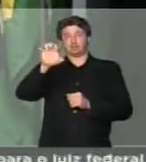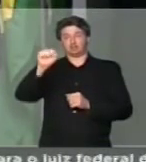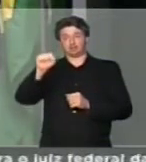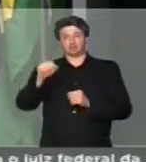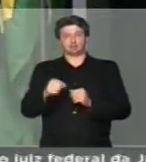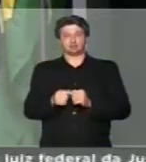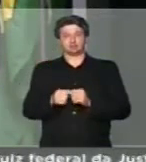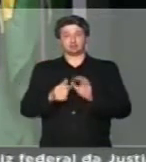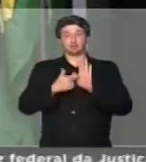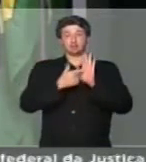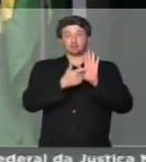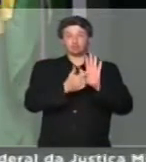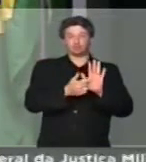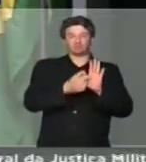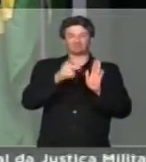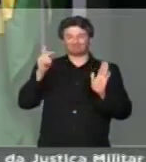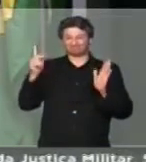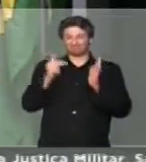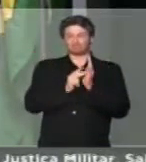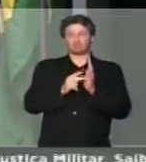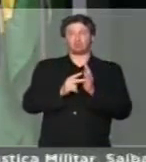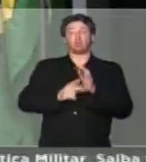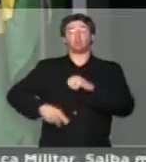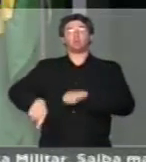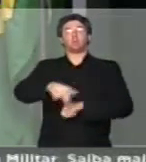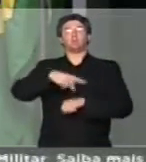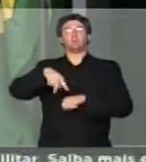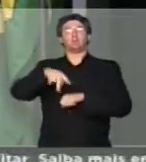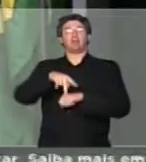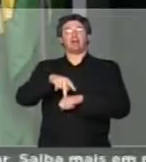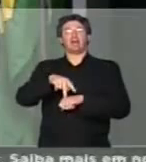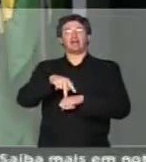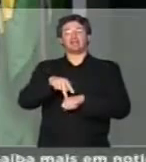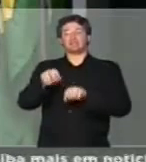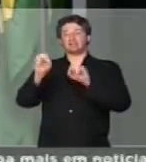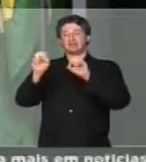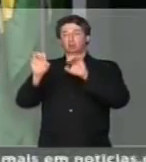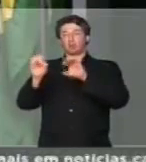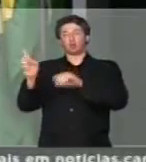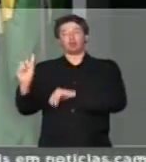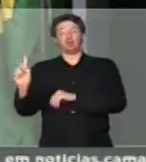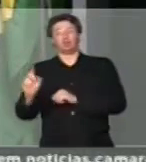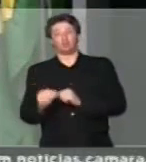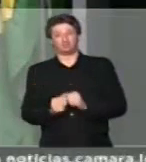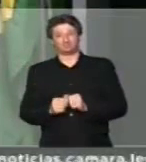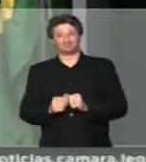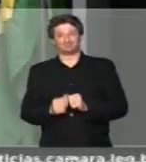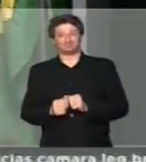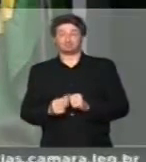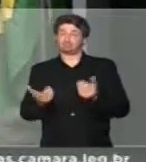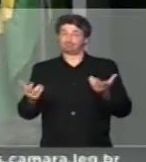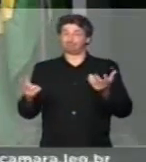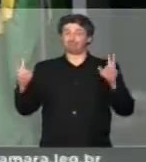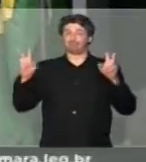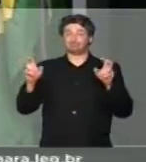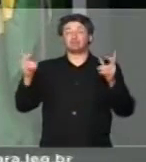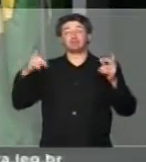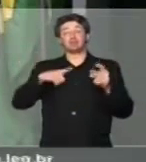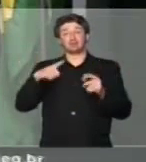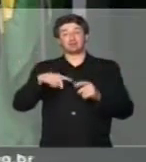o retrato fiel da pátria não educadora, que se consolidou